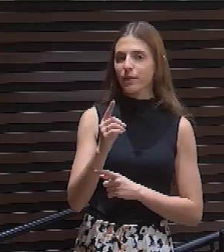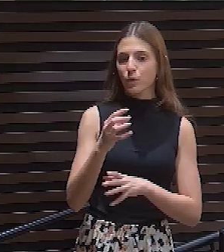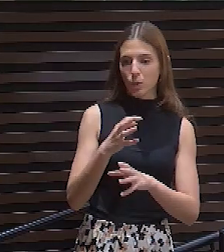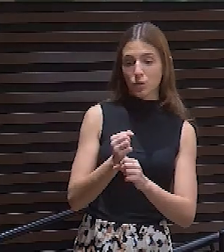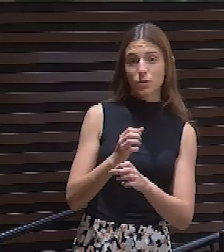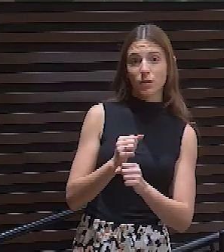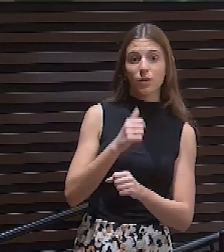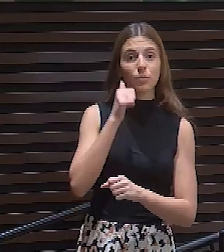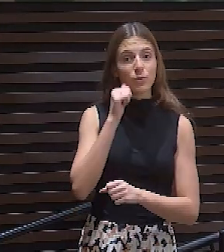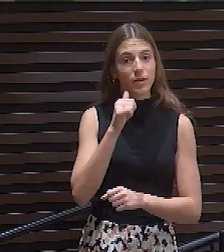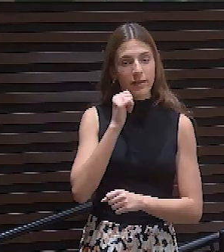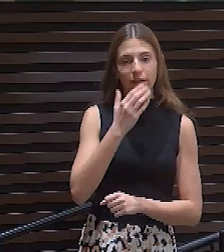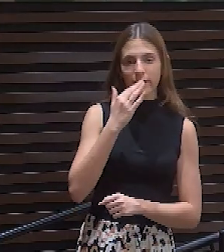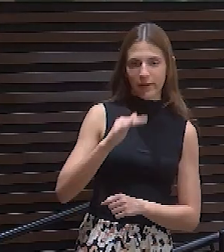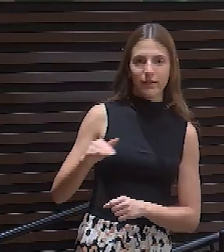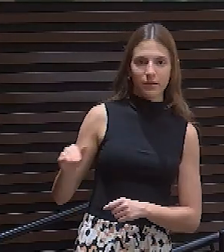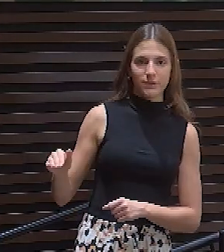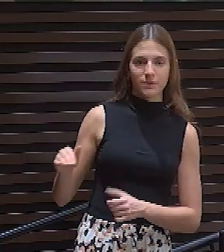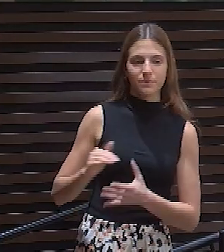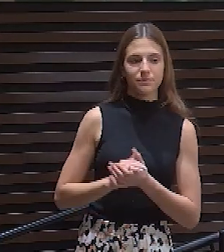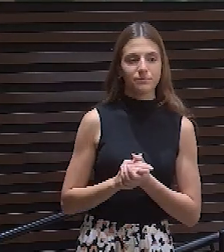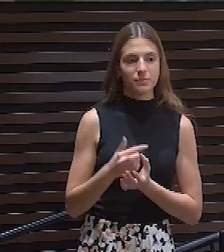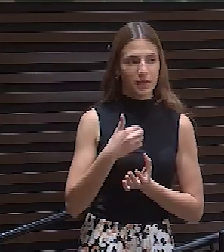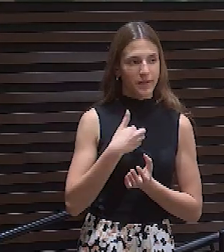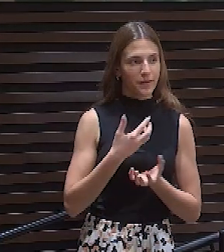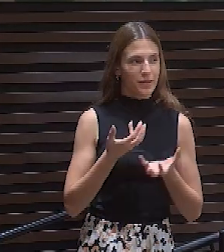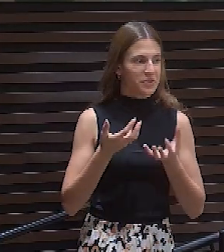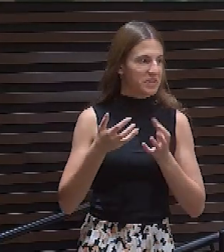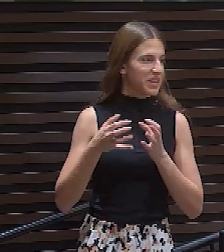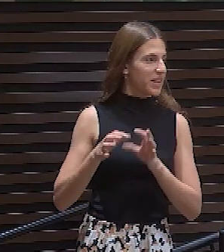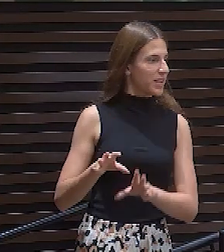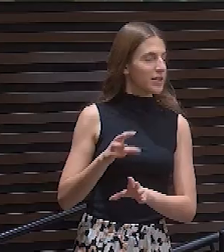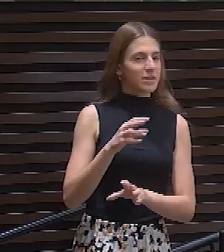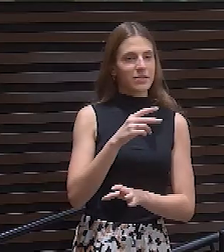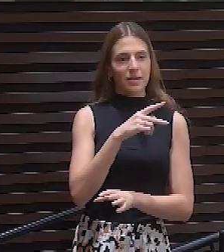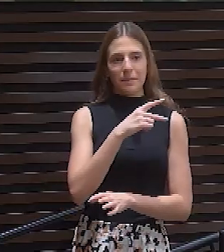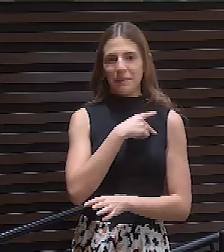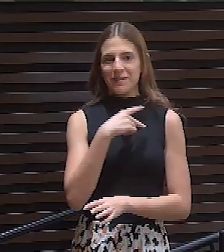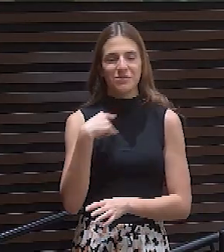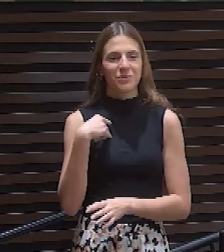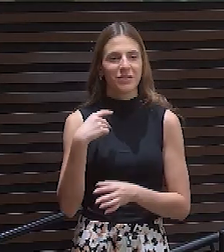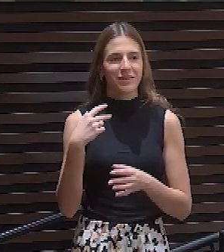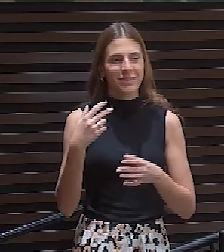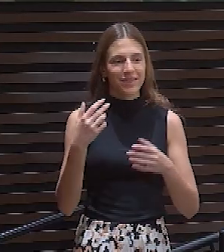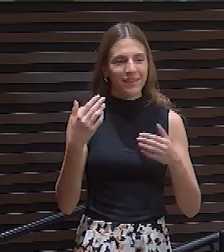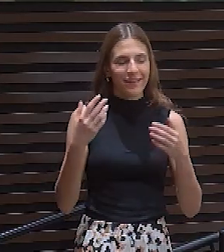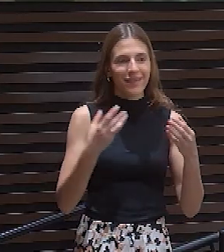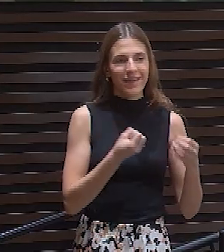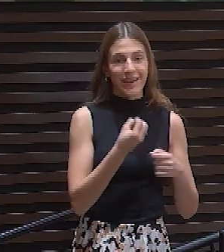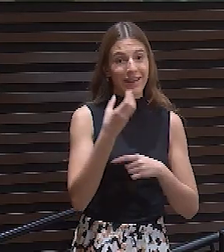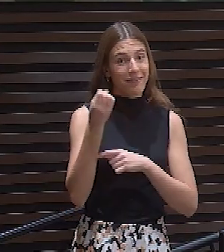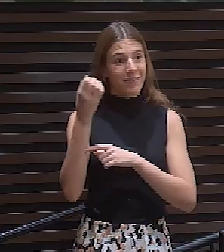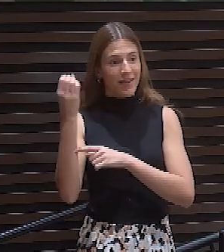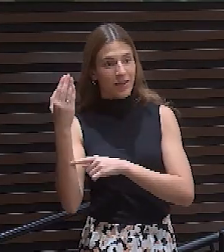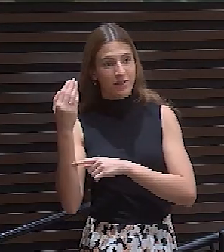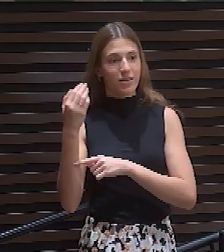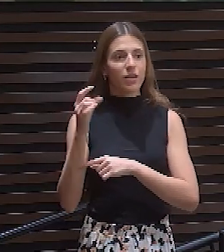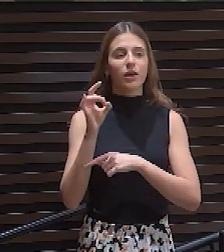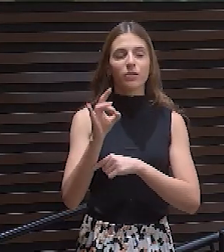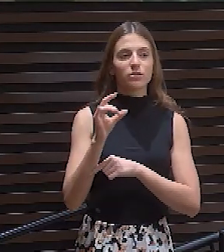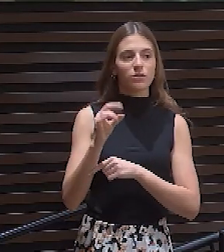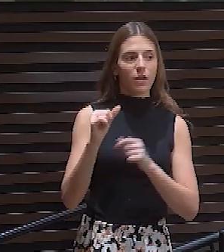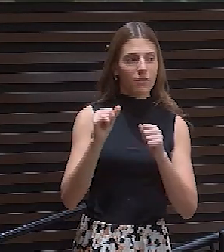morreram. Eu não queria ser pastor naquela viagem, porque eu ia fazer só sepultamento.